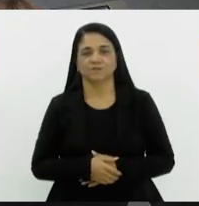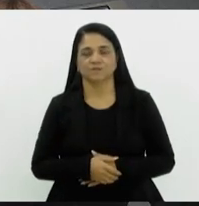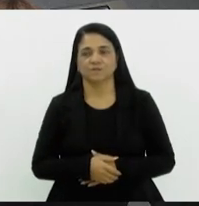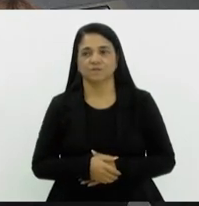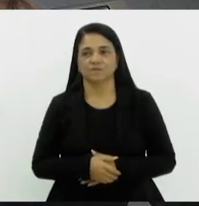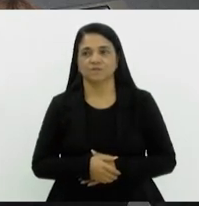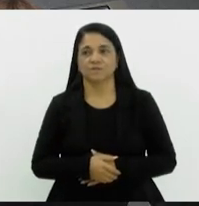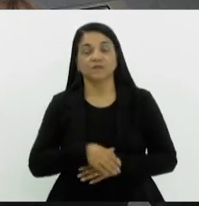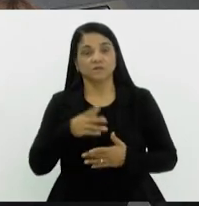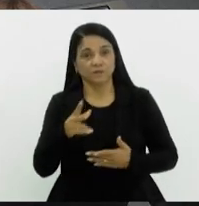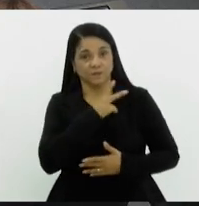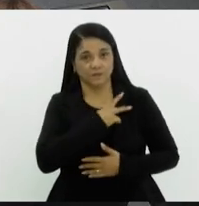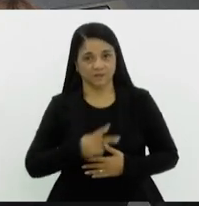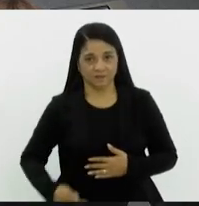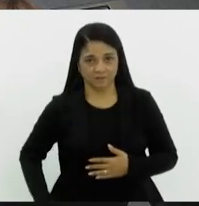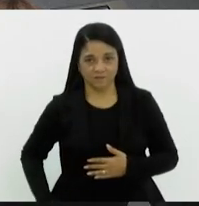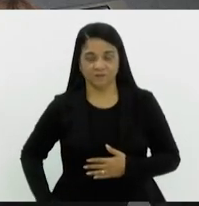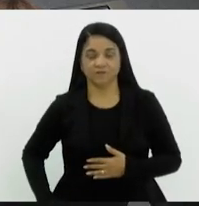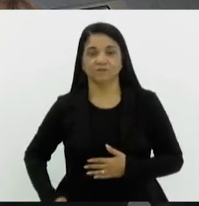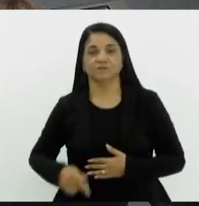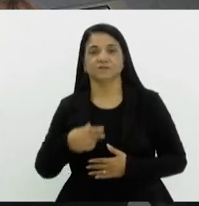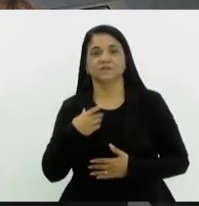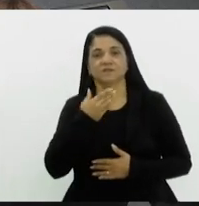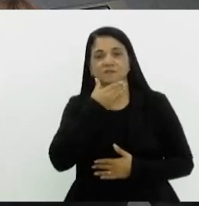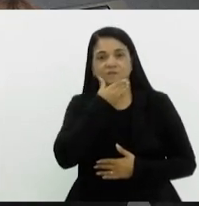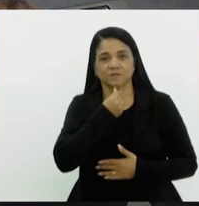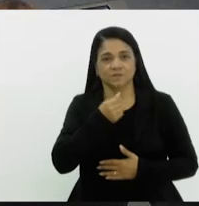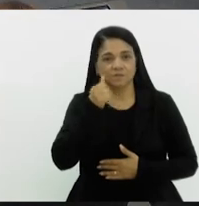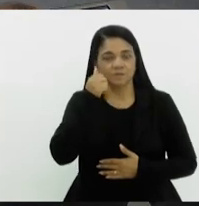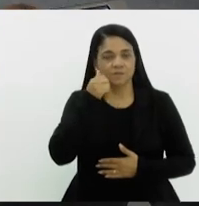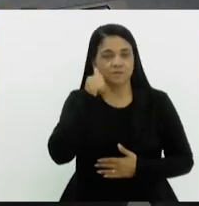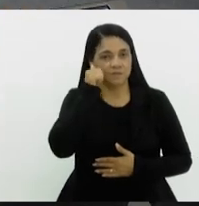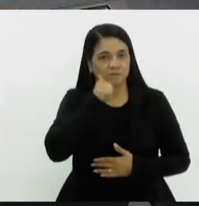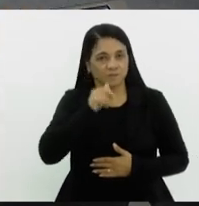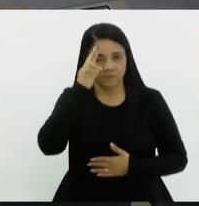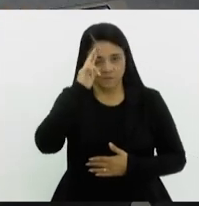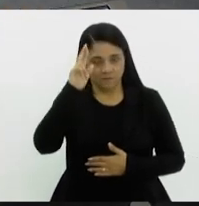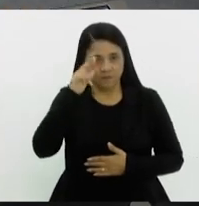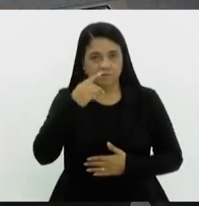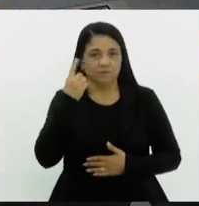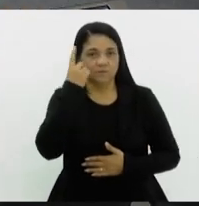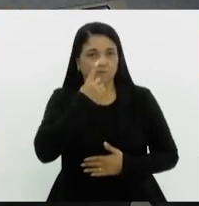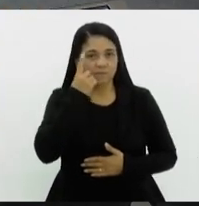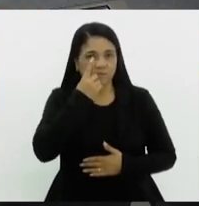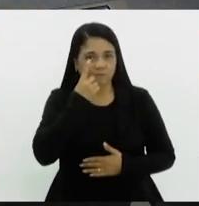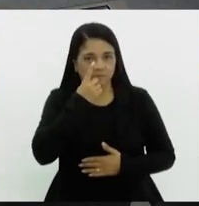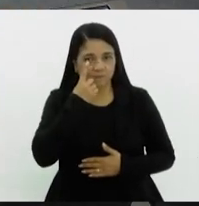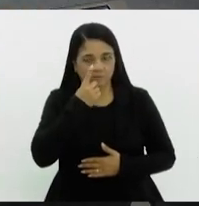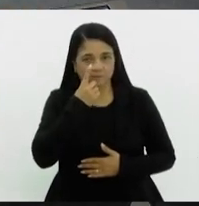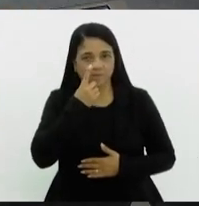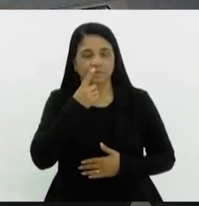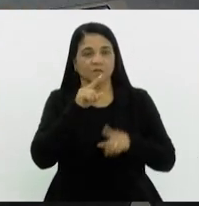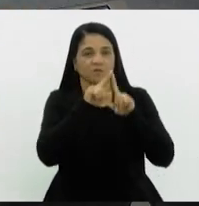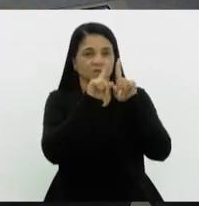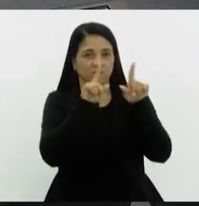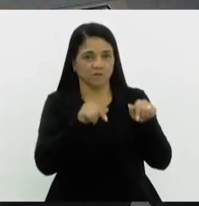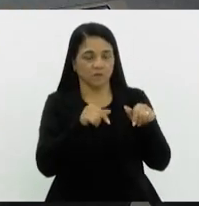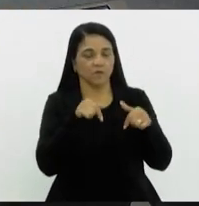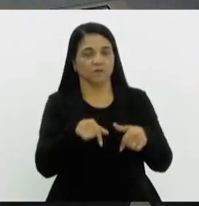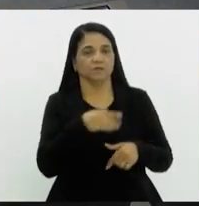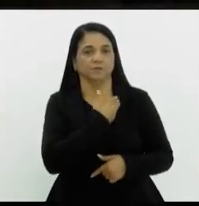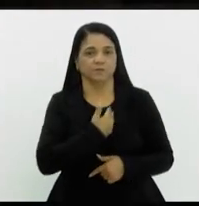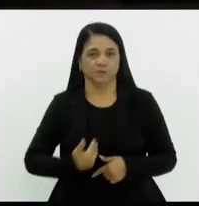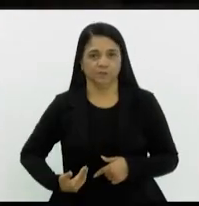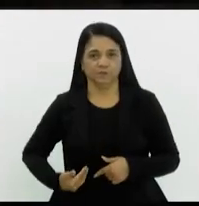Senhora presidente, senhoras e senhores deputados, demais presentes, senhores servidores desta